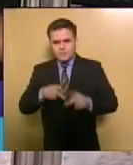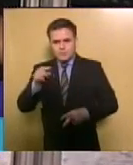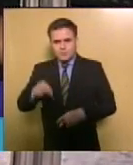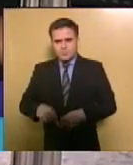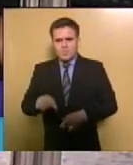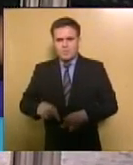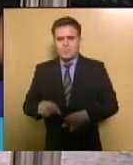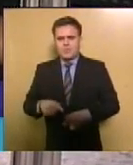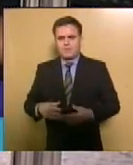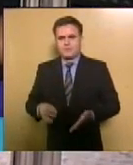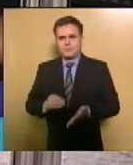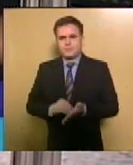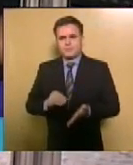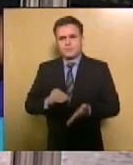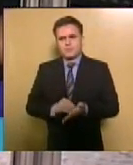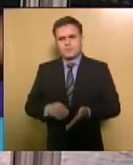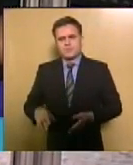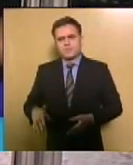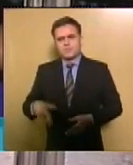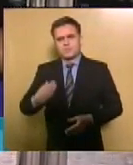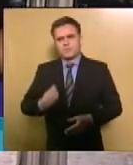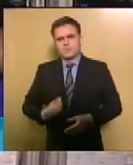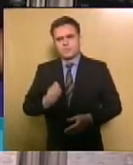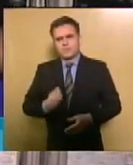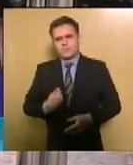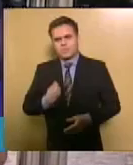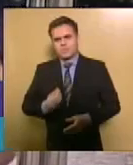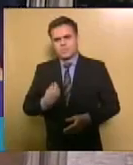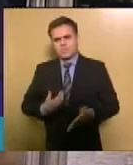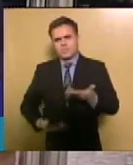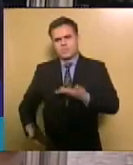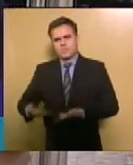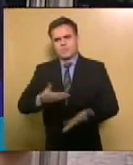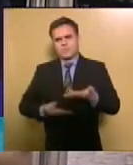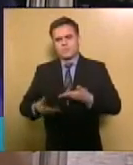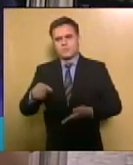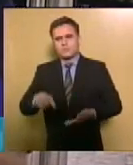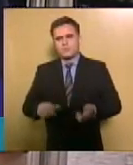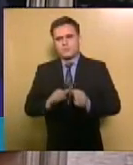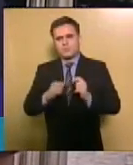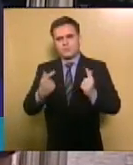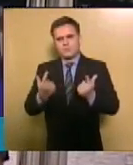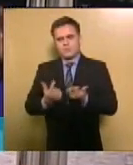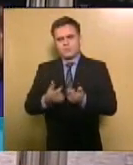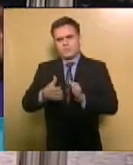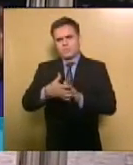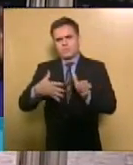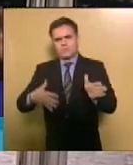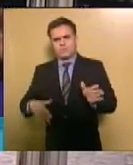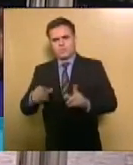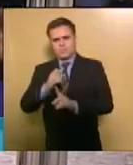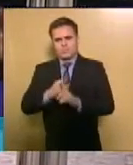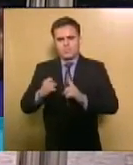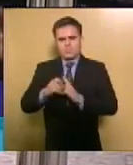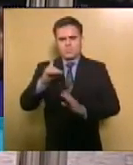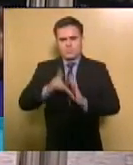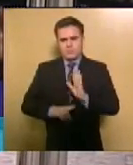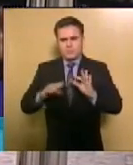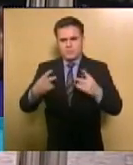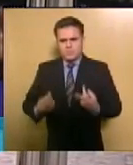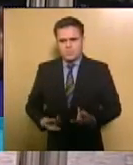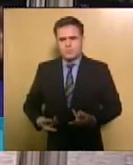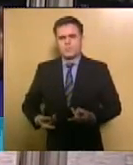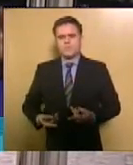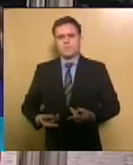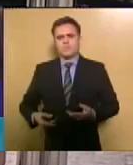falta também da presença do do Diálogo desta casa com os movimentos sociais com o movimento de direitos humanos com o movimento de